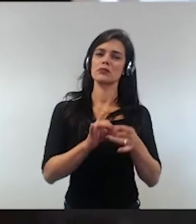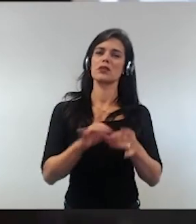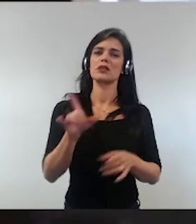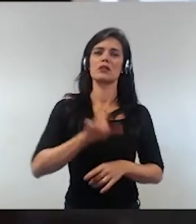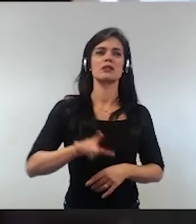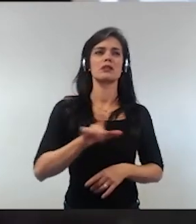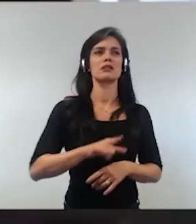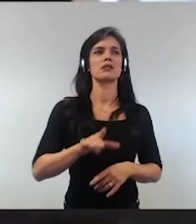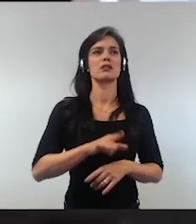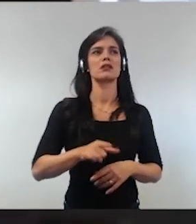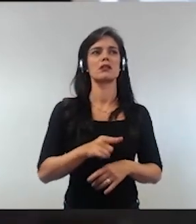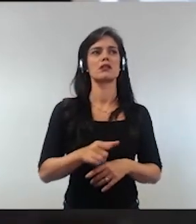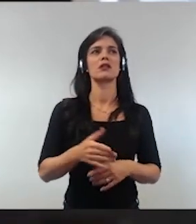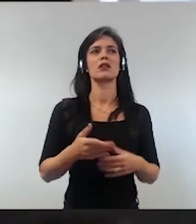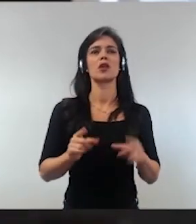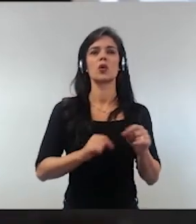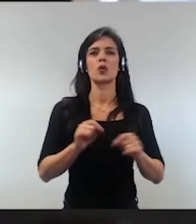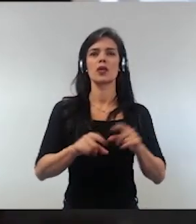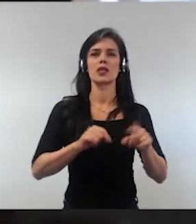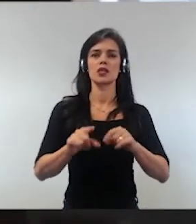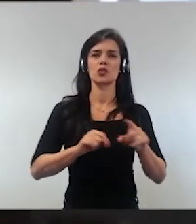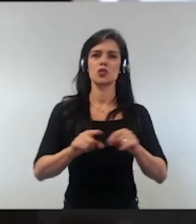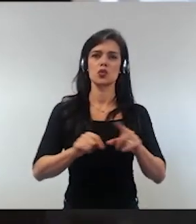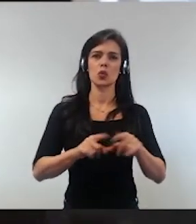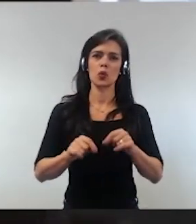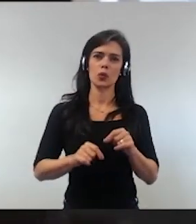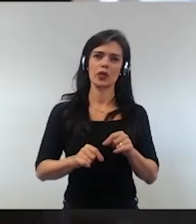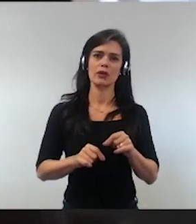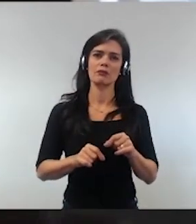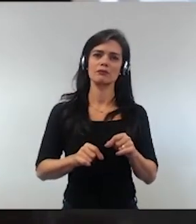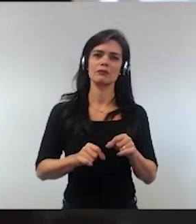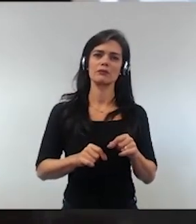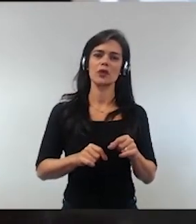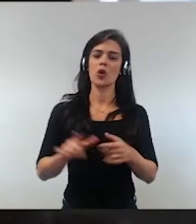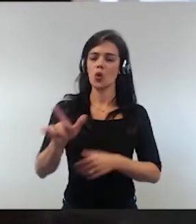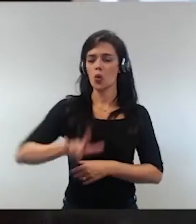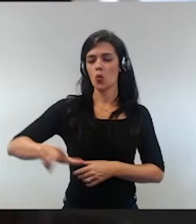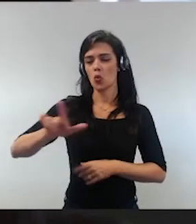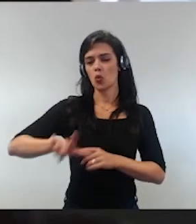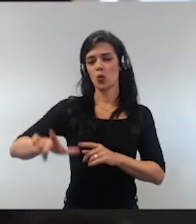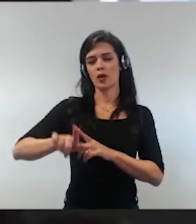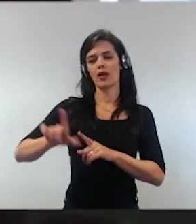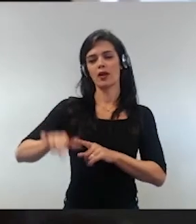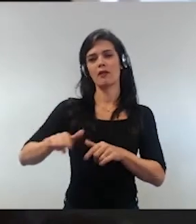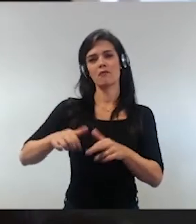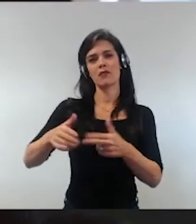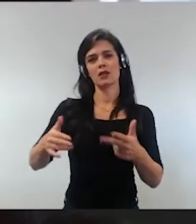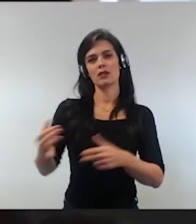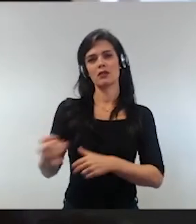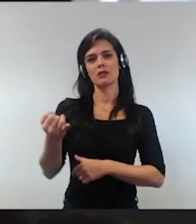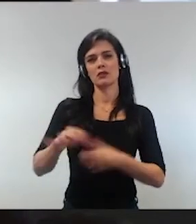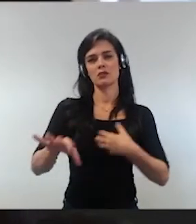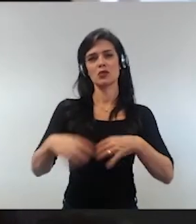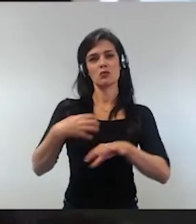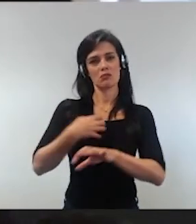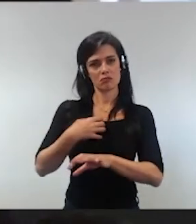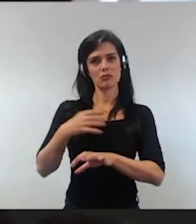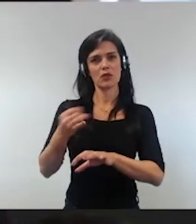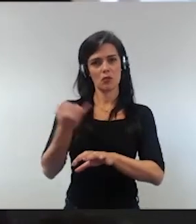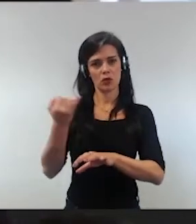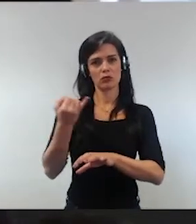contemporânea, que vai no momento da escolha, né? Além do livro ser uma ferramenta importante de empatia, eu acho